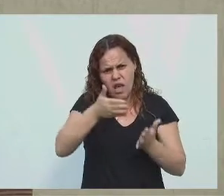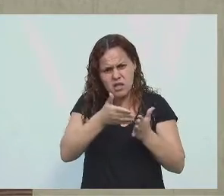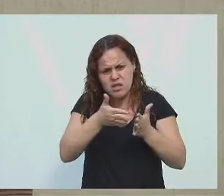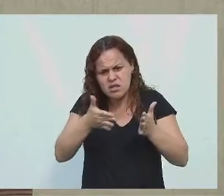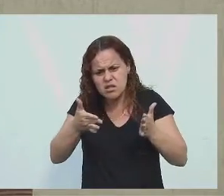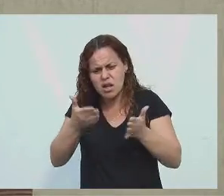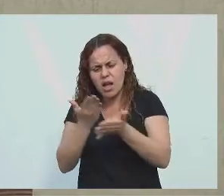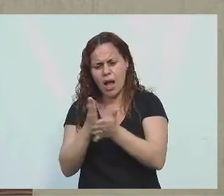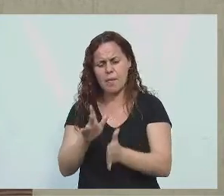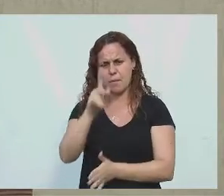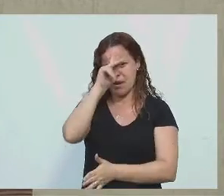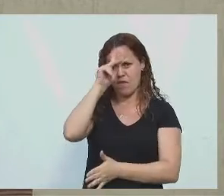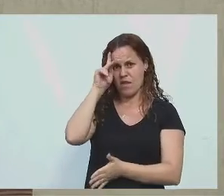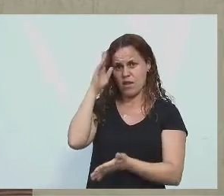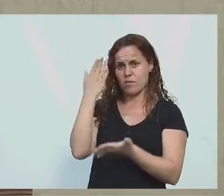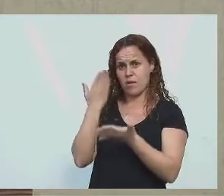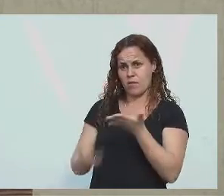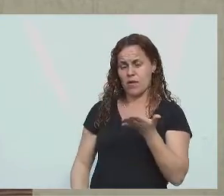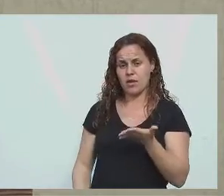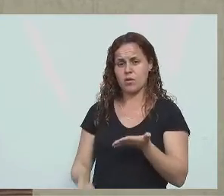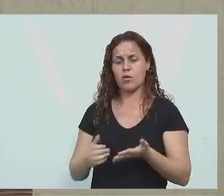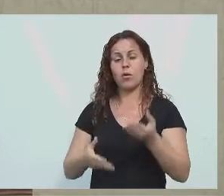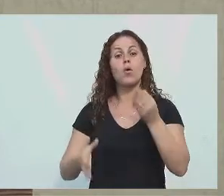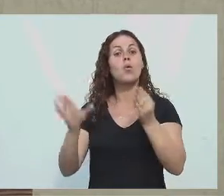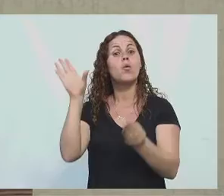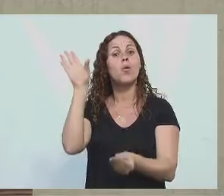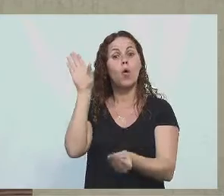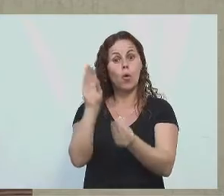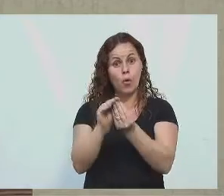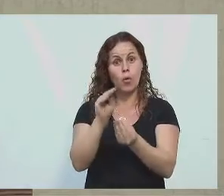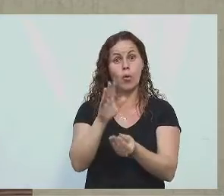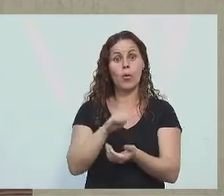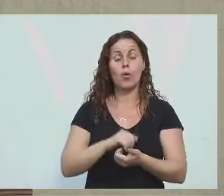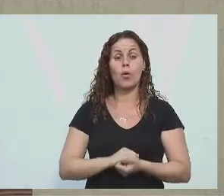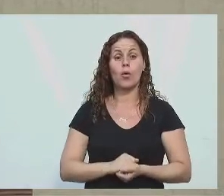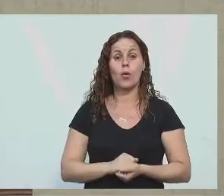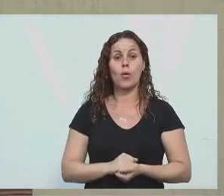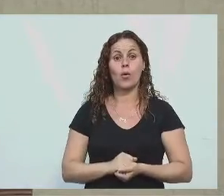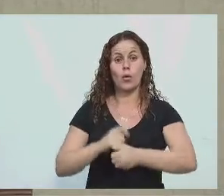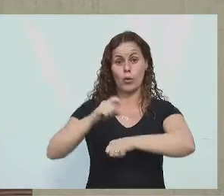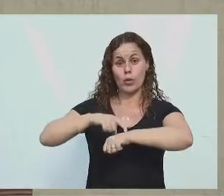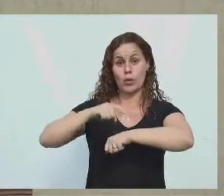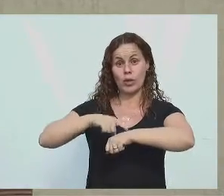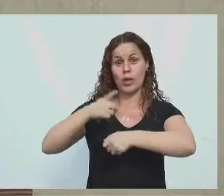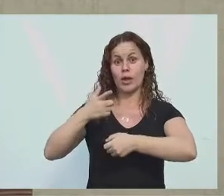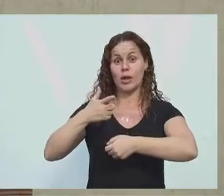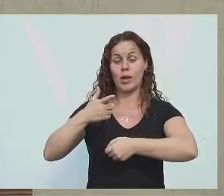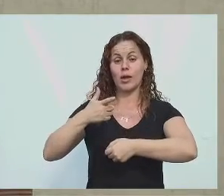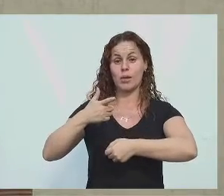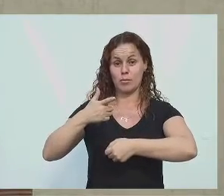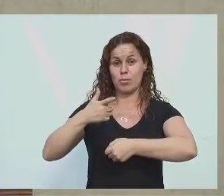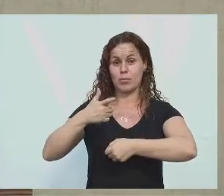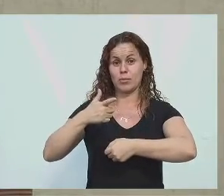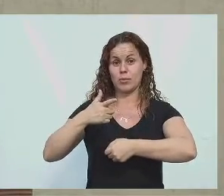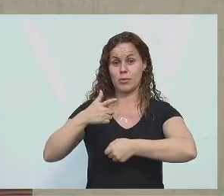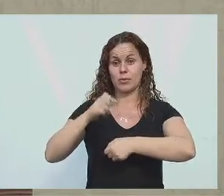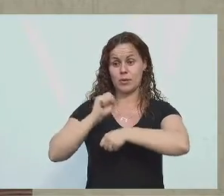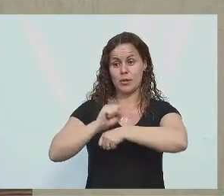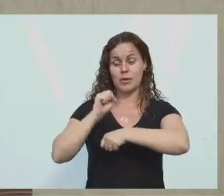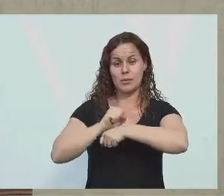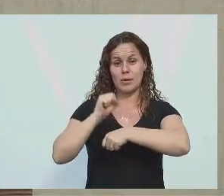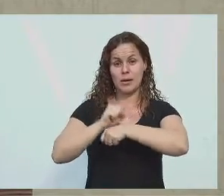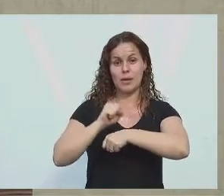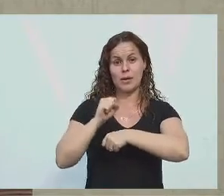prefeito perdeu. Vereador, uai, conclua, por favor. Eu achei que estava contando o tempo, estou esperando a campainha, senhor presidente, só me desculpa. Mas